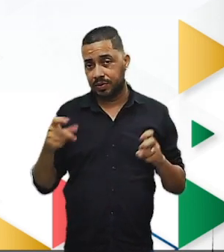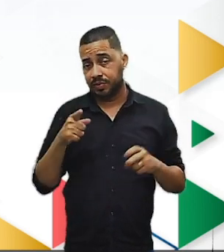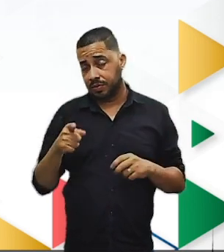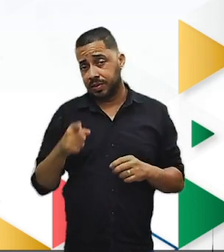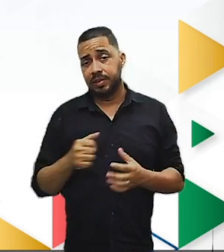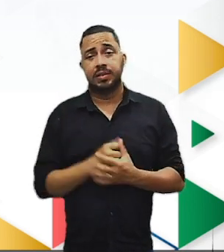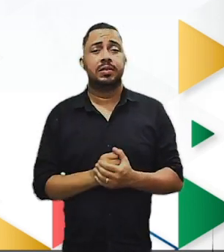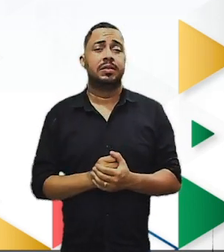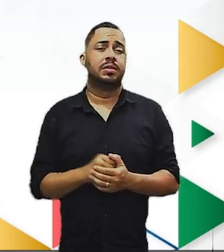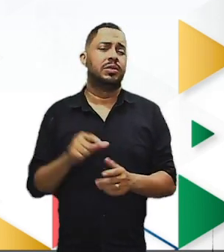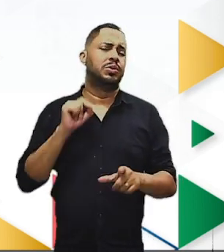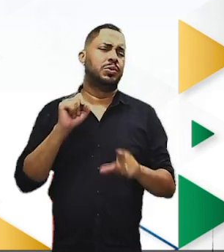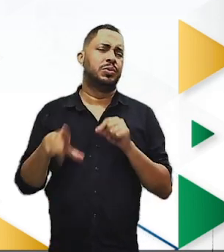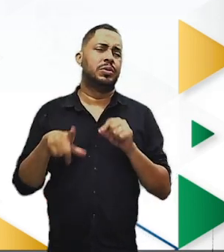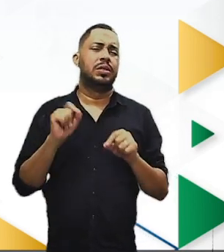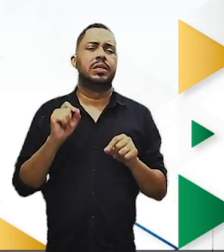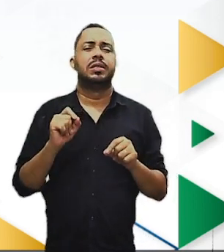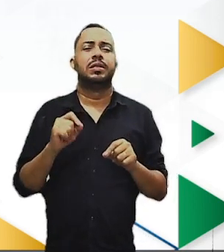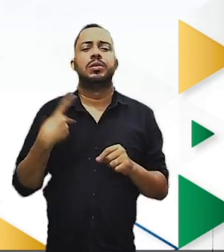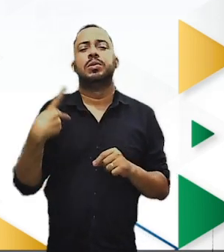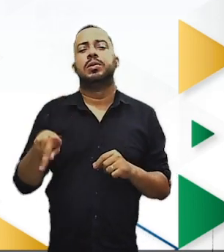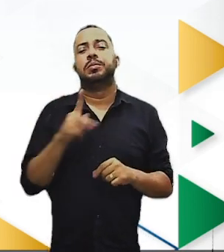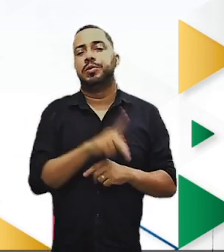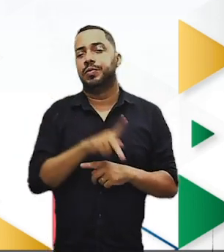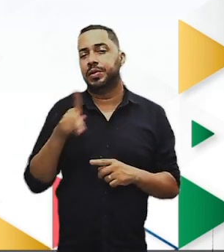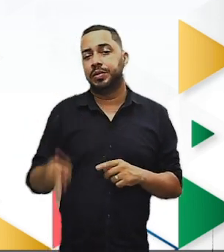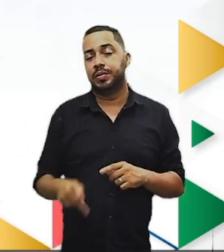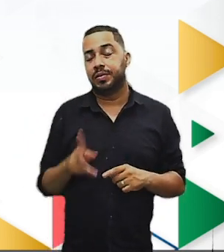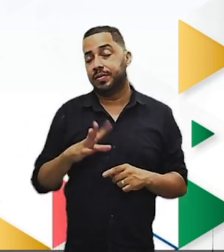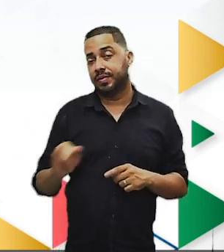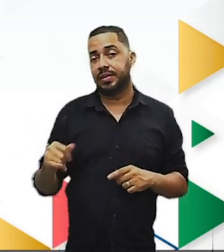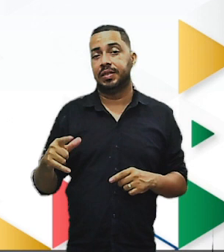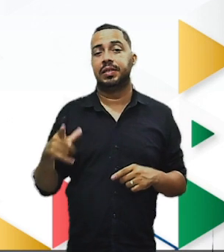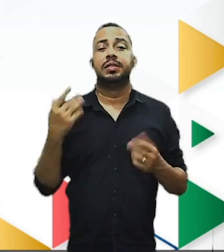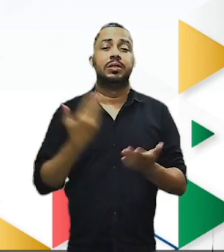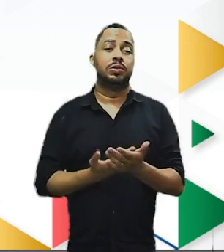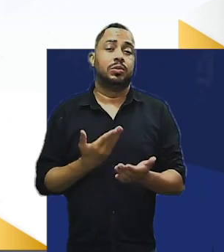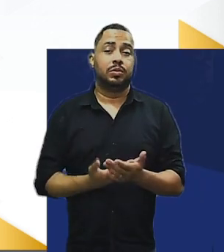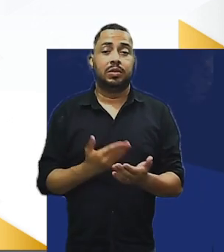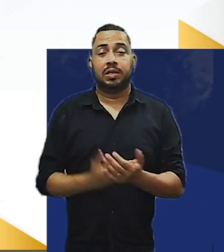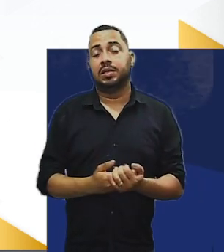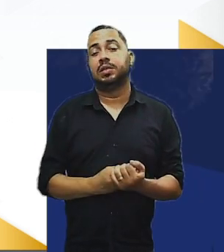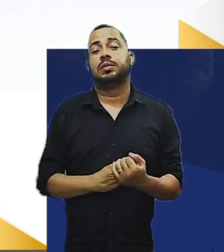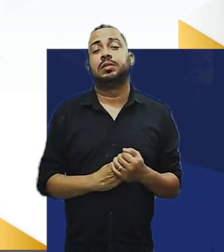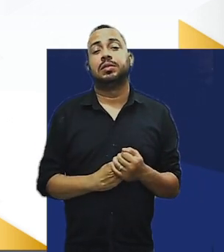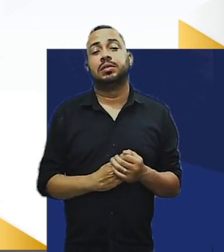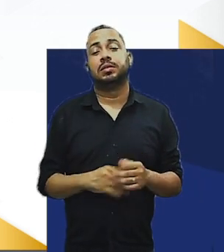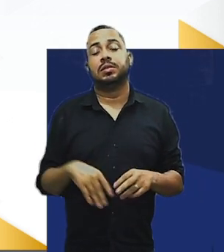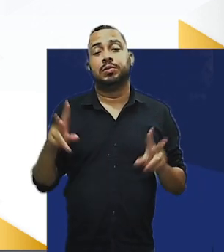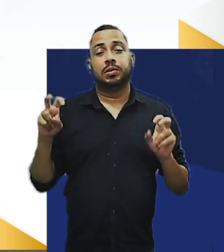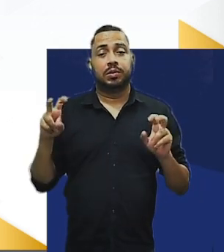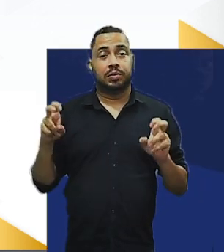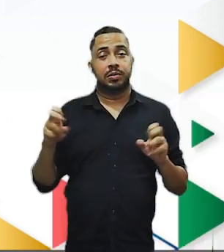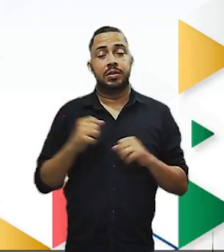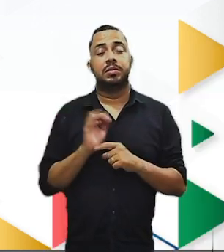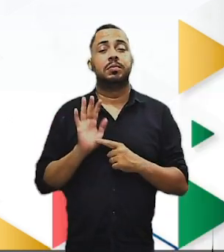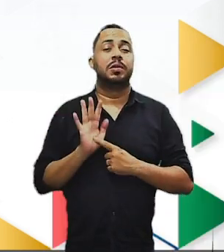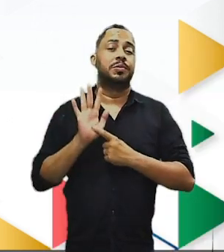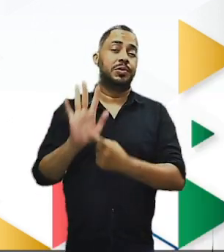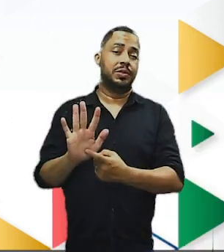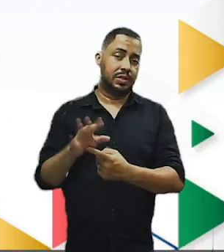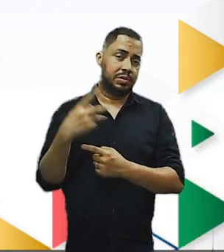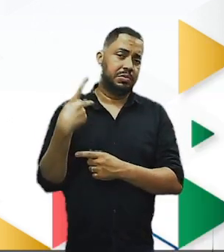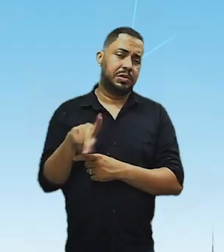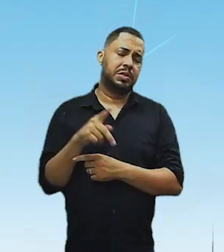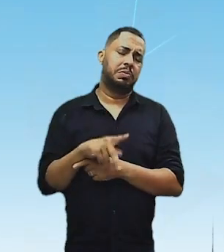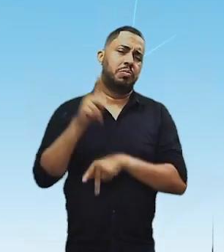vocês escolherem com o seu professor, vocês vão ter que estudar aquele assunto para mostrar ao seu